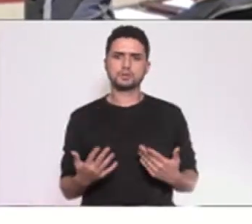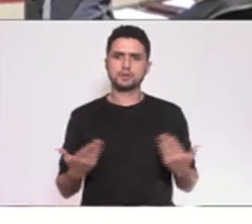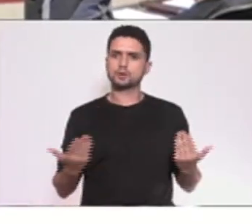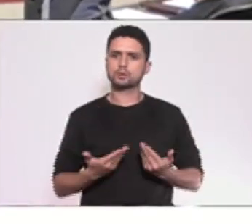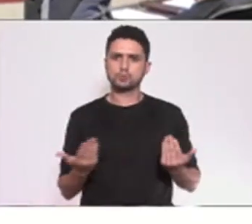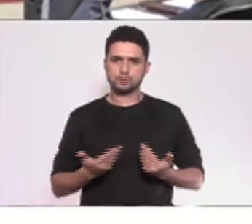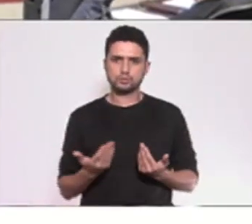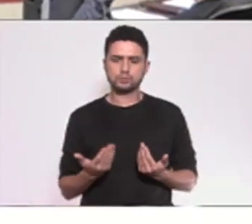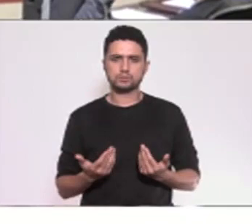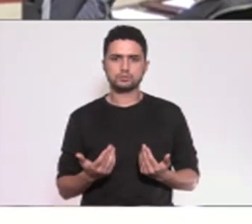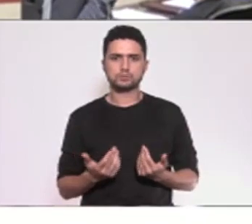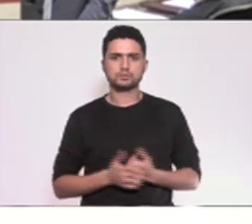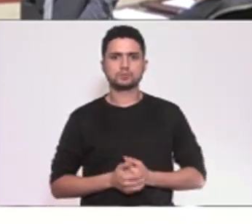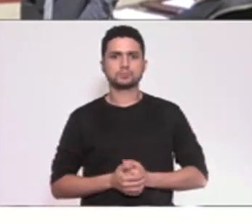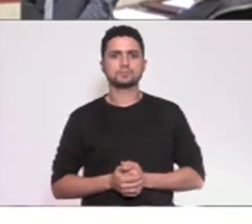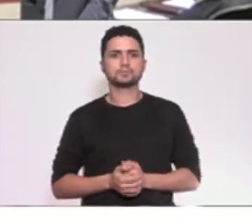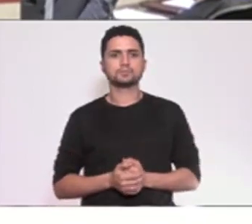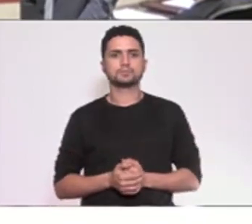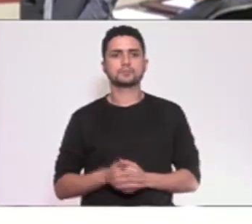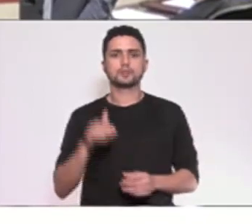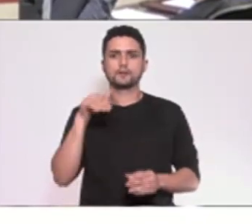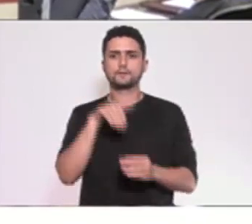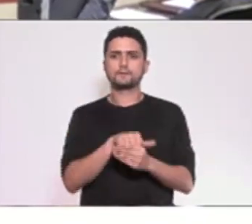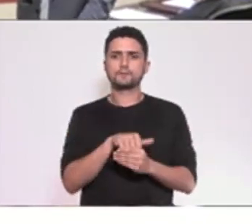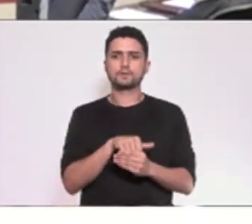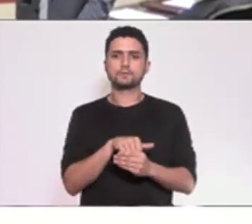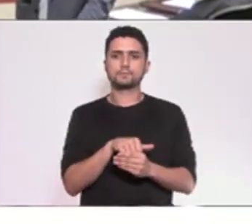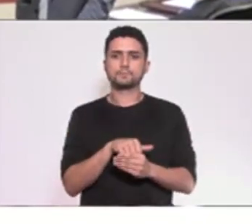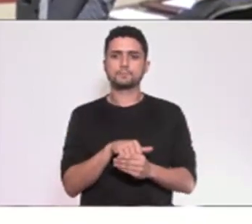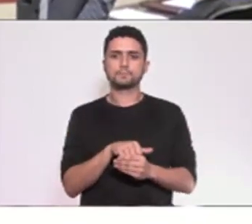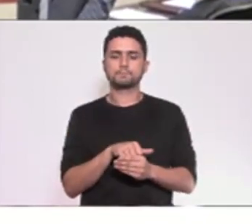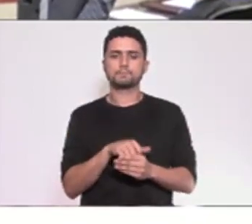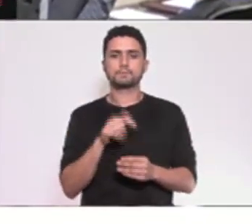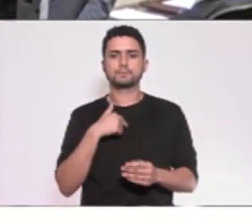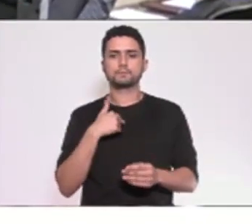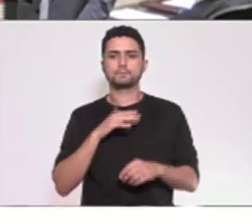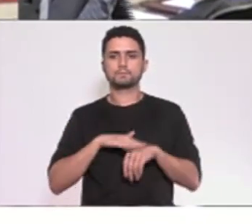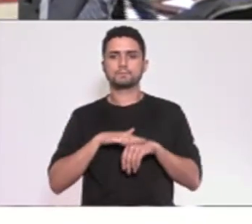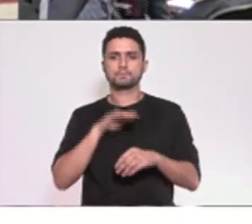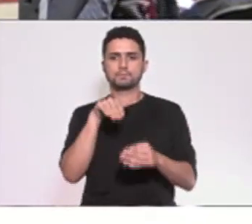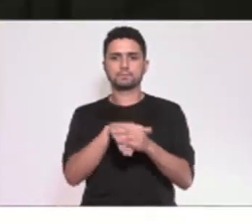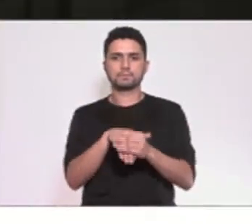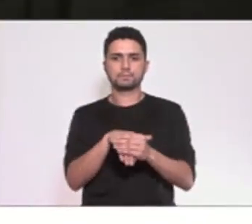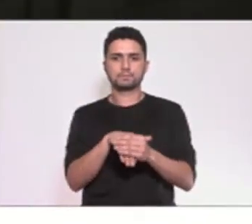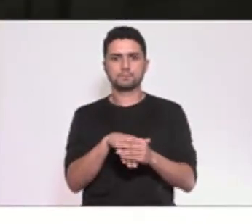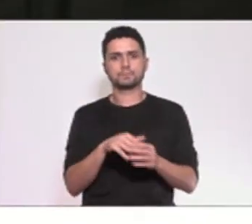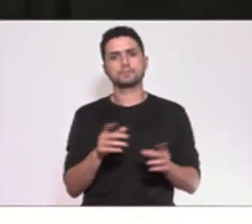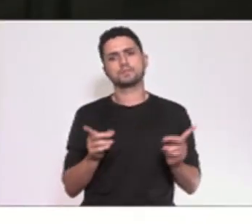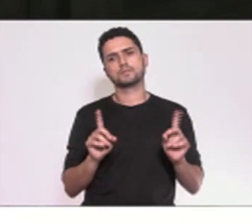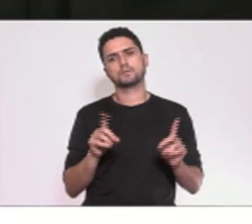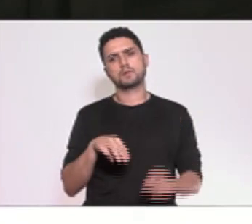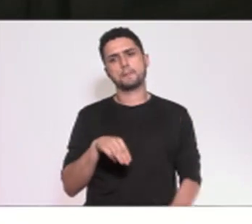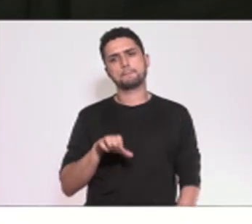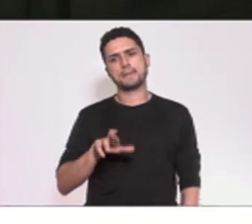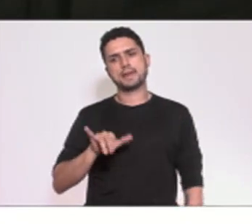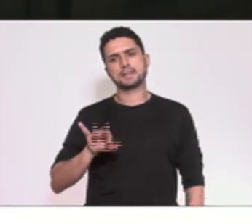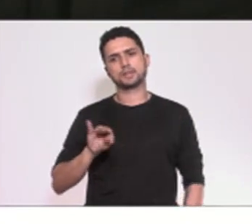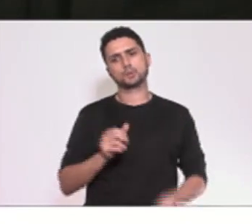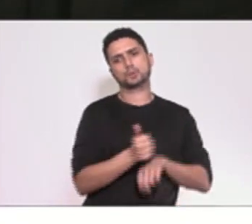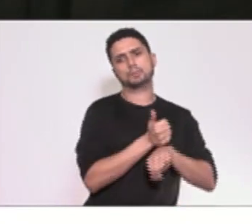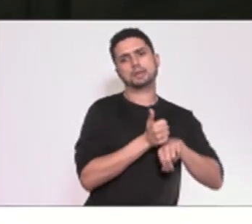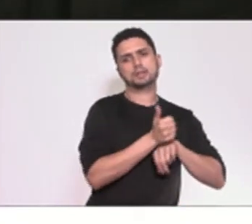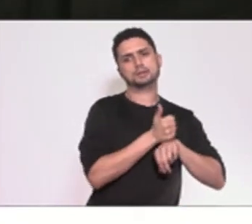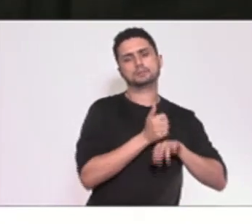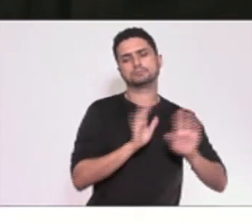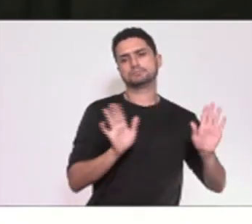hoje o voto que dei, não de mérito, com